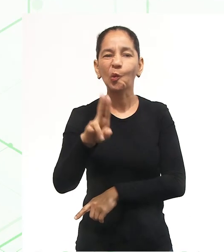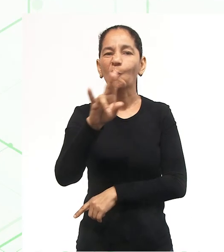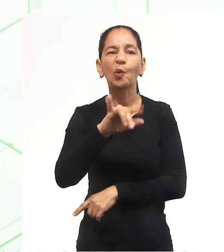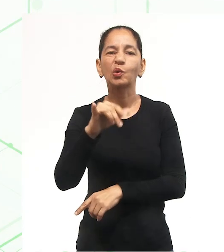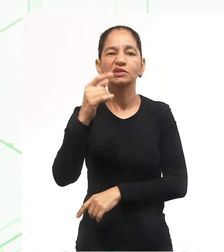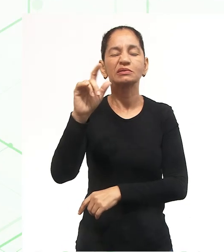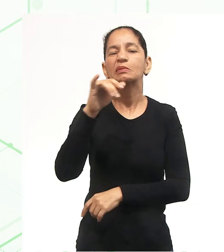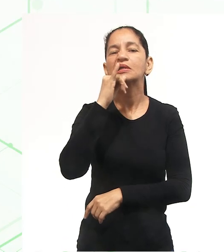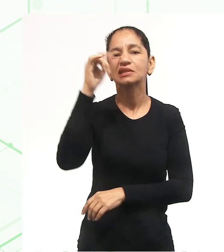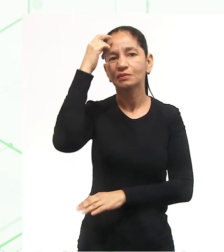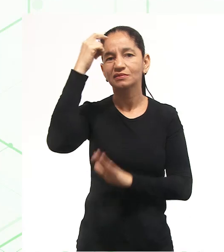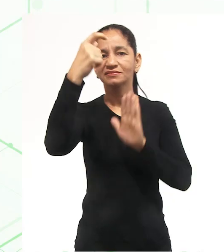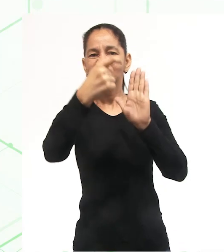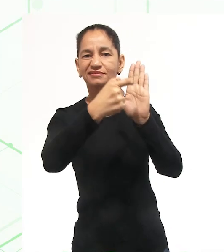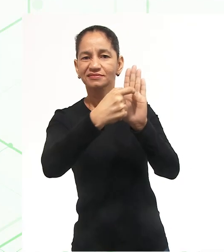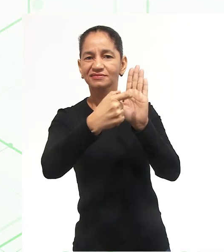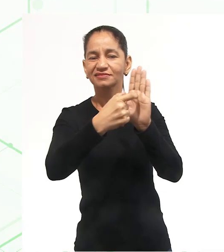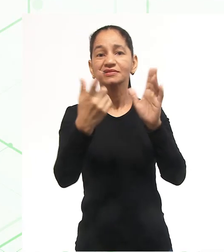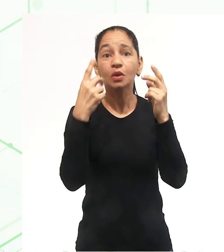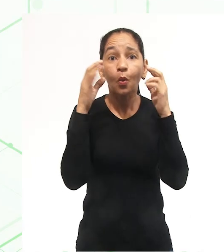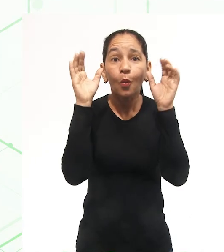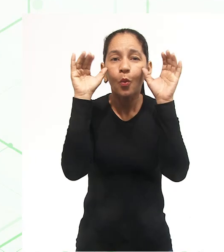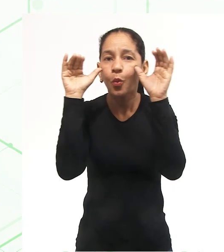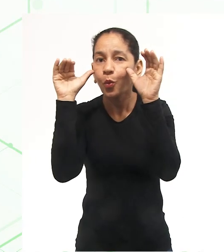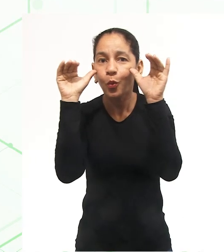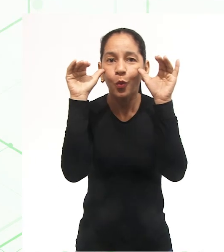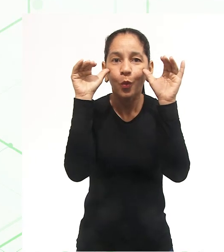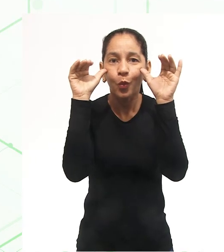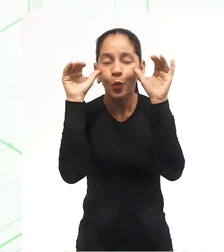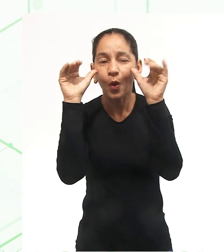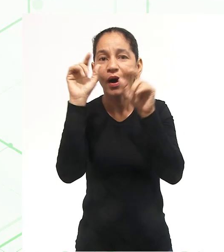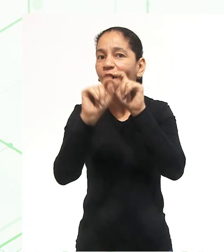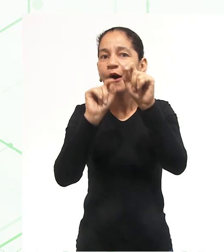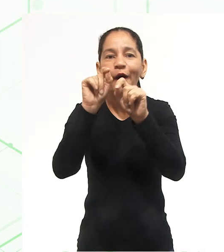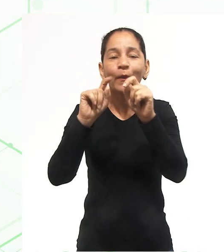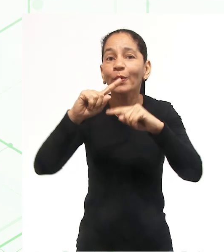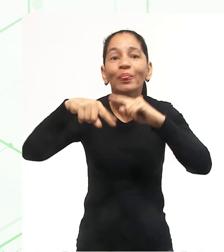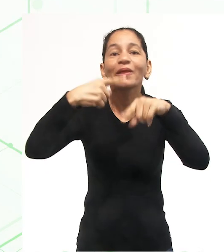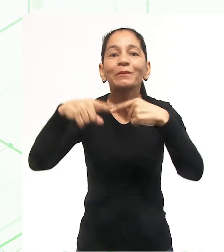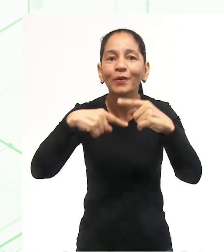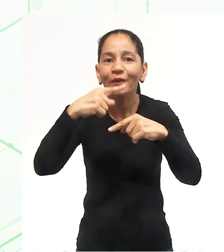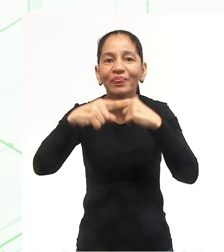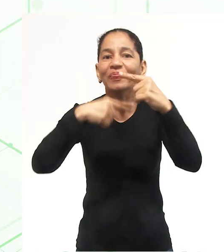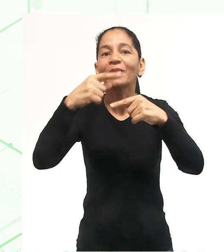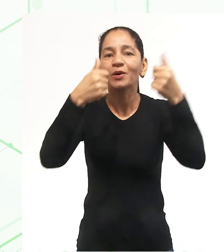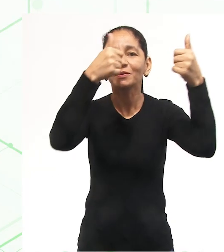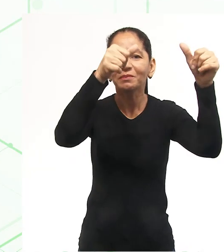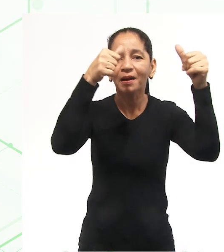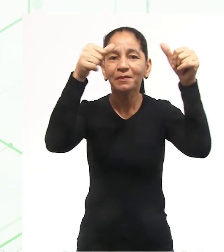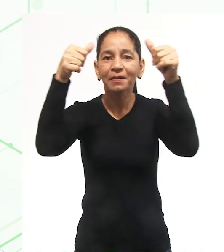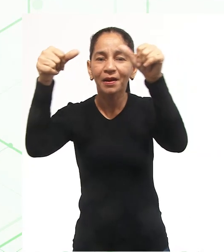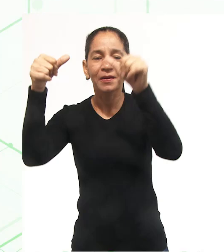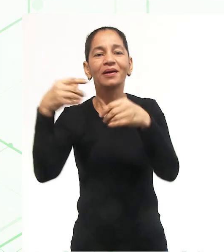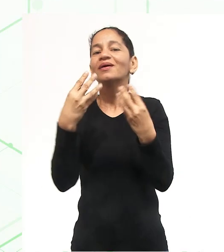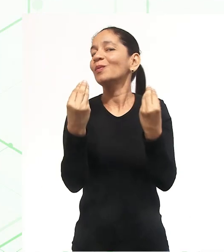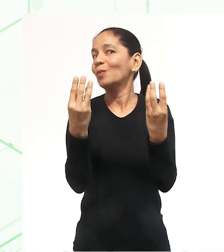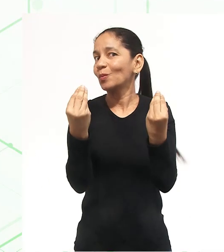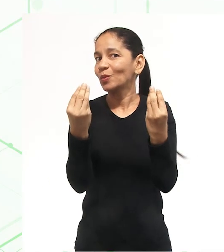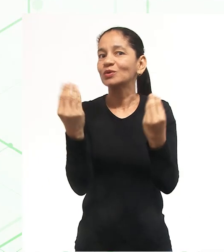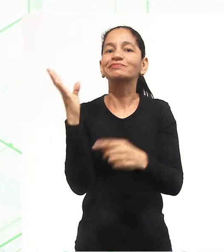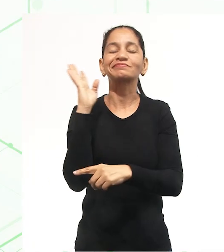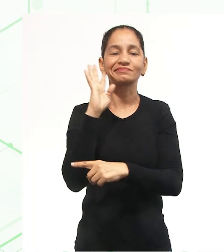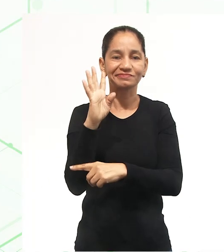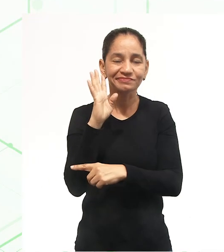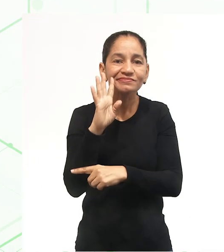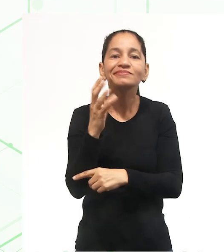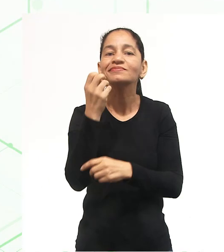e despertar curiosidade em acompanhar o que vem depois no próximo post, né? A gente fez esse trabalho num estilo